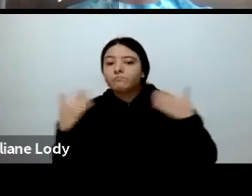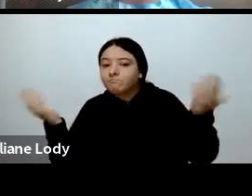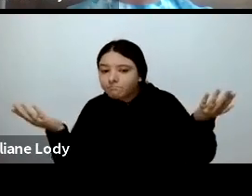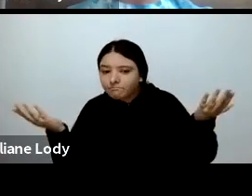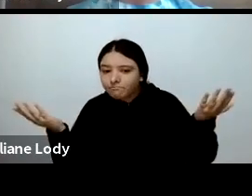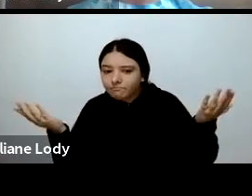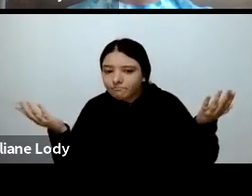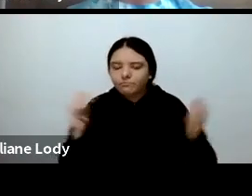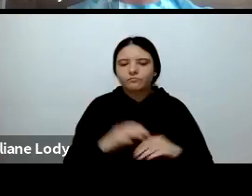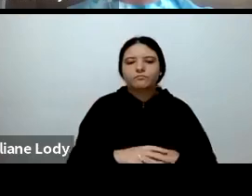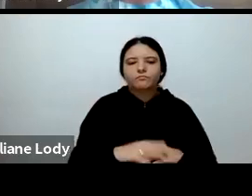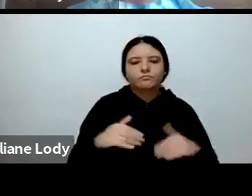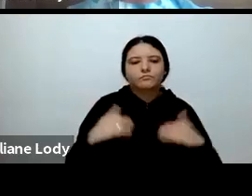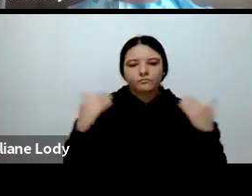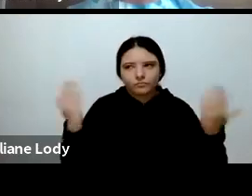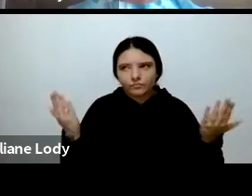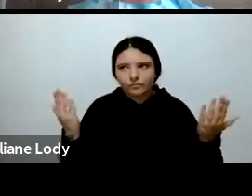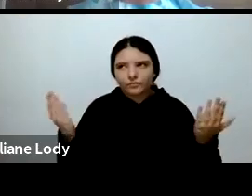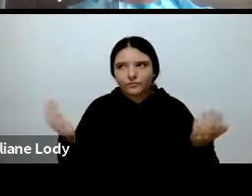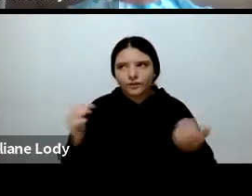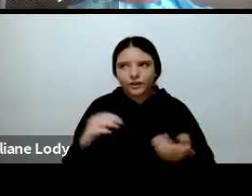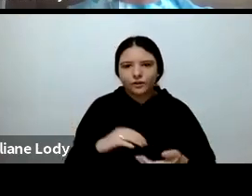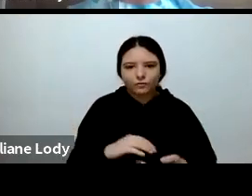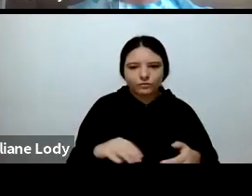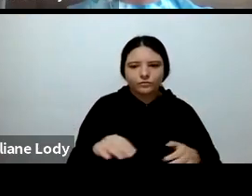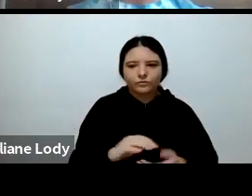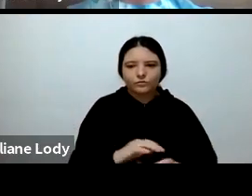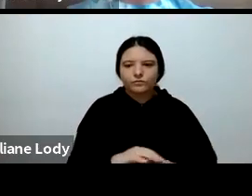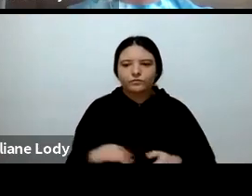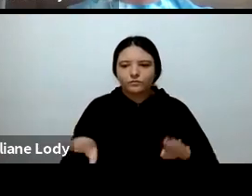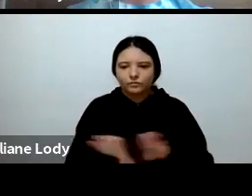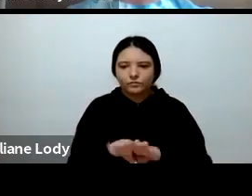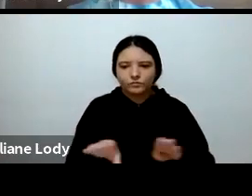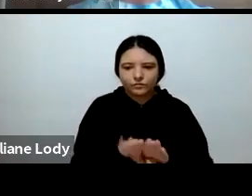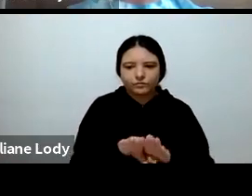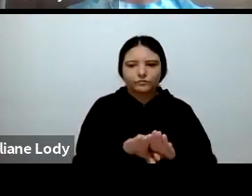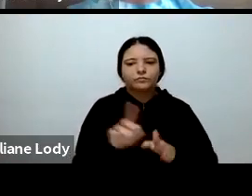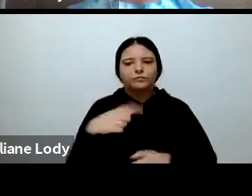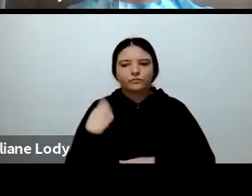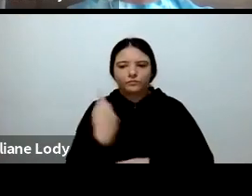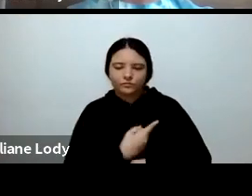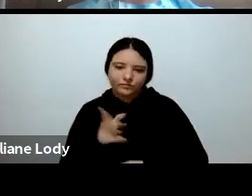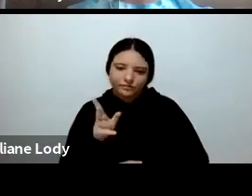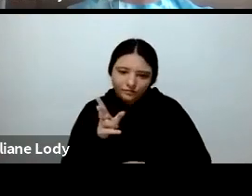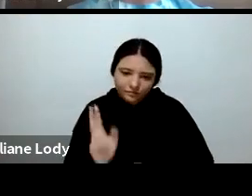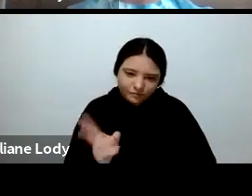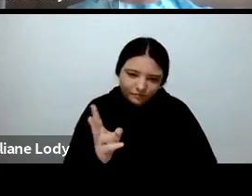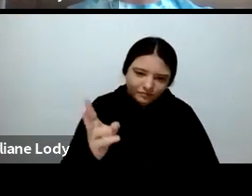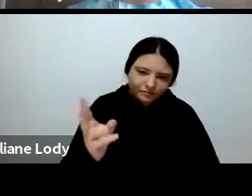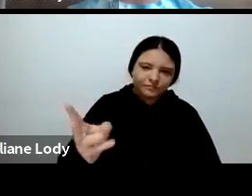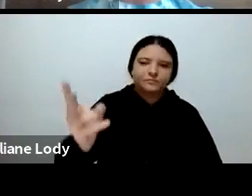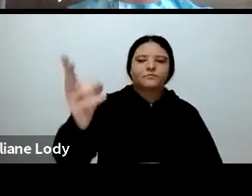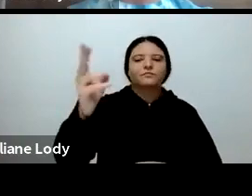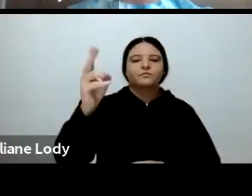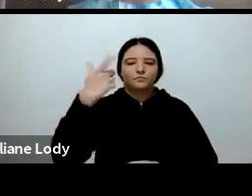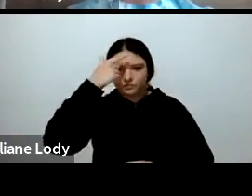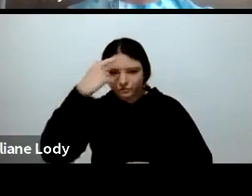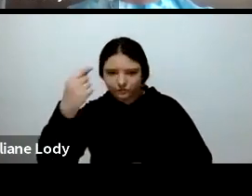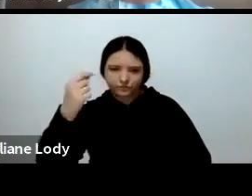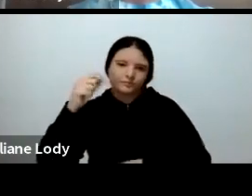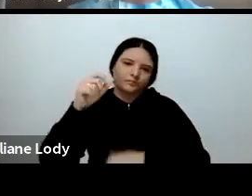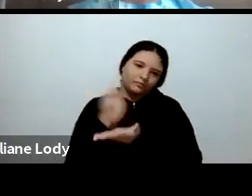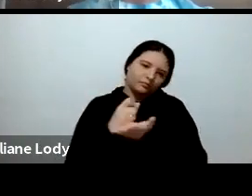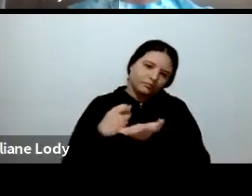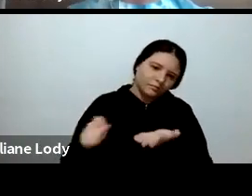E agora? Né? Tudo bem, né? A gente vai continuar fazendo o que a gente tem que fazer como acadêmico, produzindo, escrevendo e